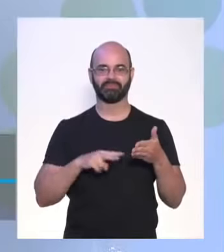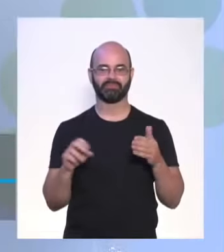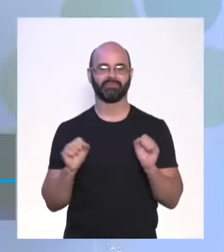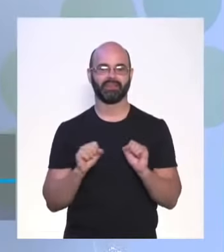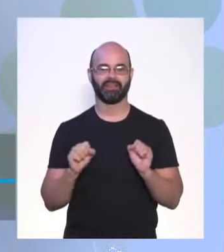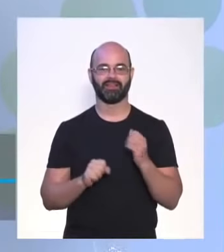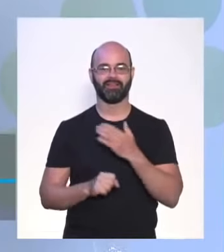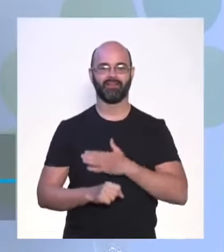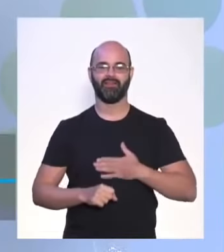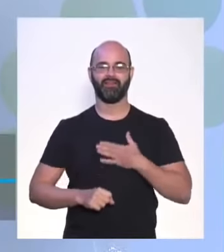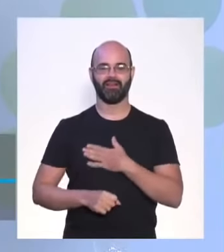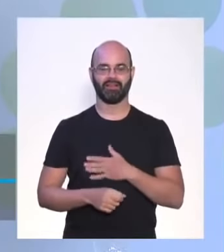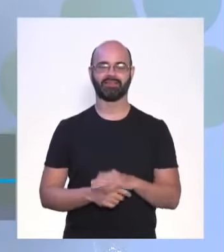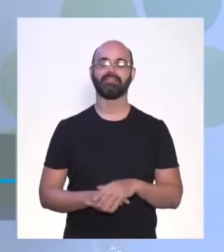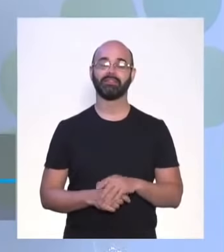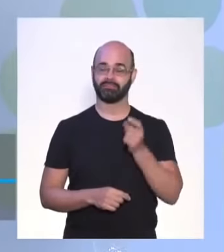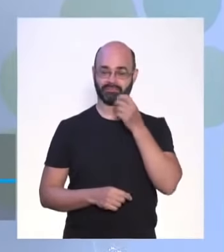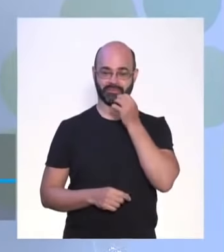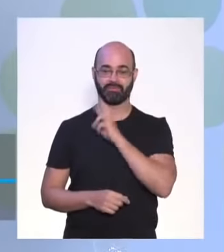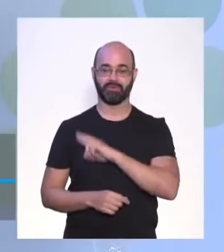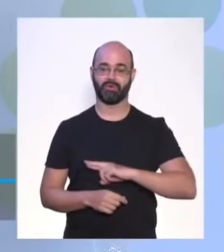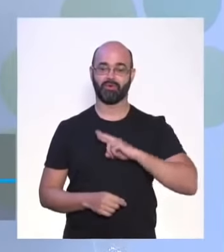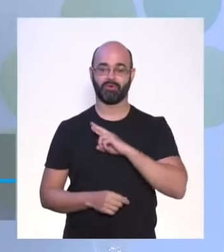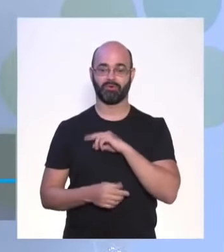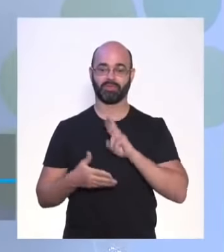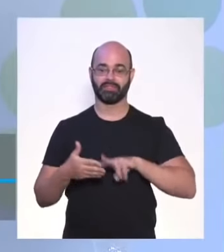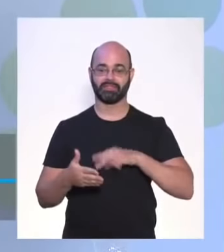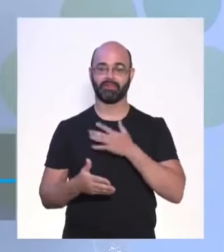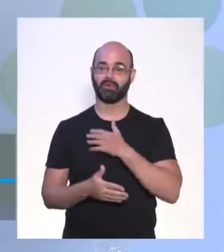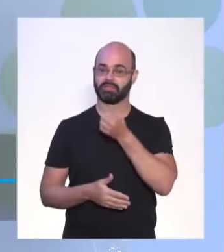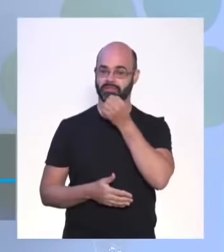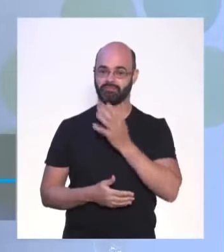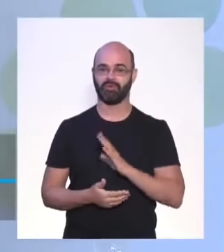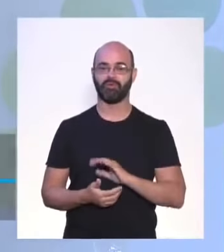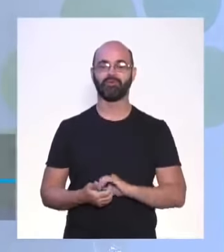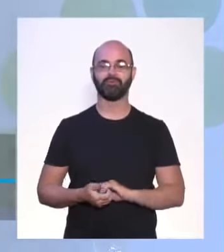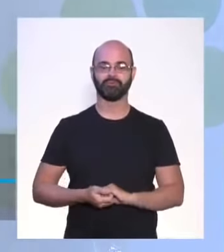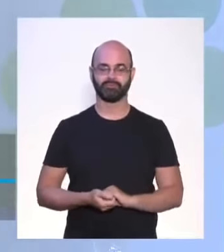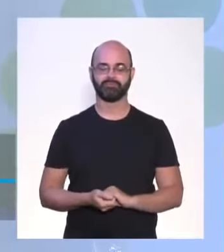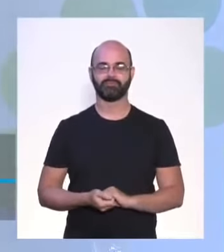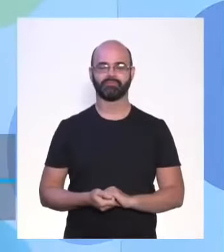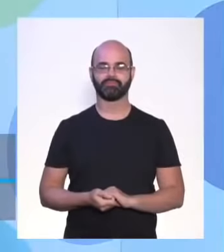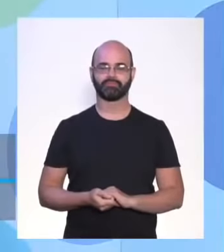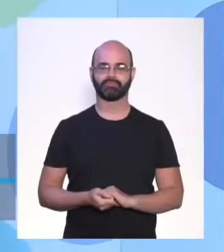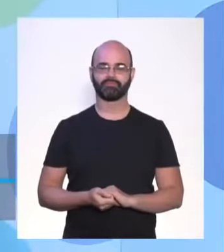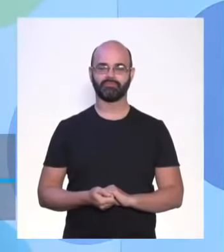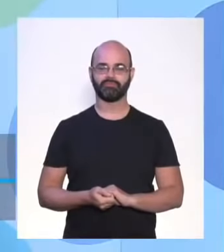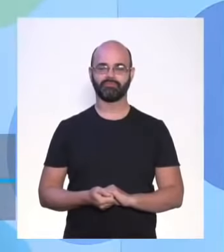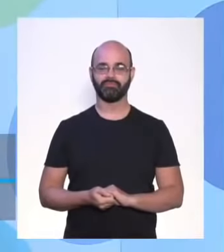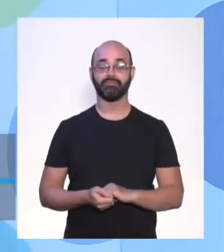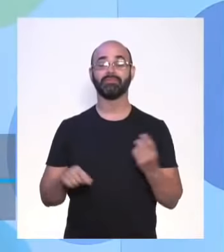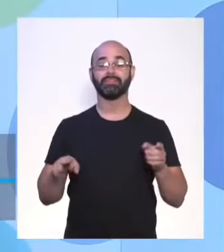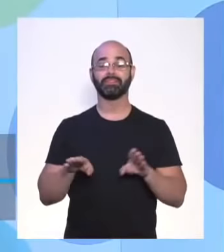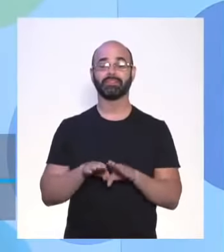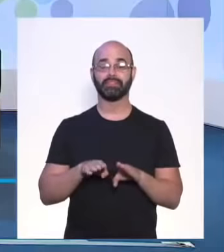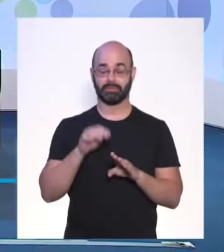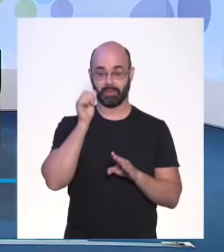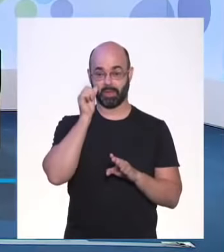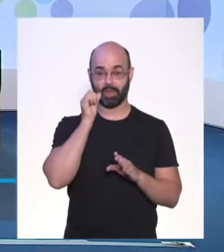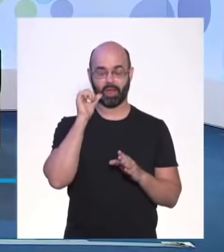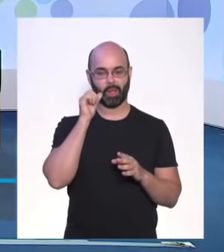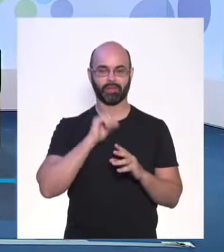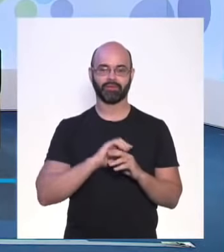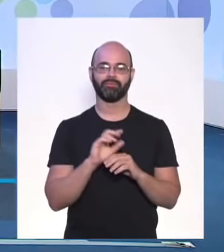anos de solidão do García márquez romance ótimo também sou boa e aí falta um pouquinho daquela resenha né e